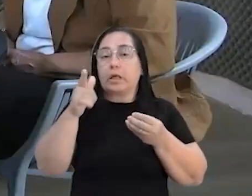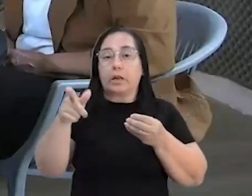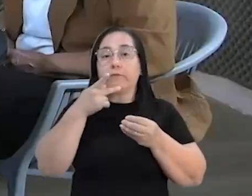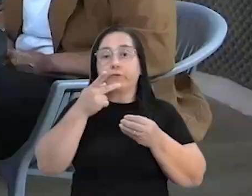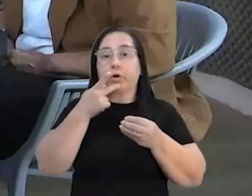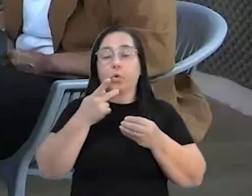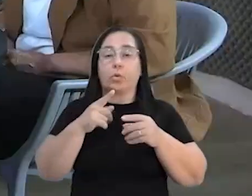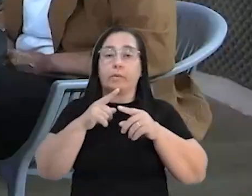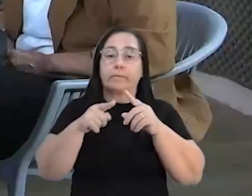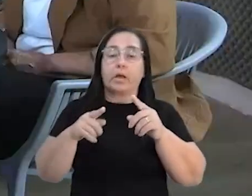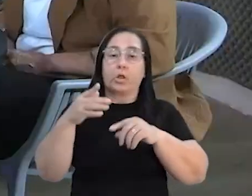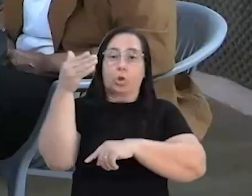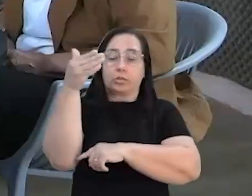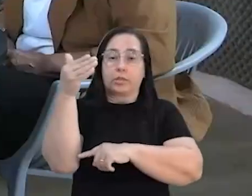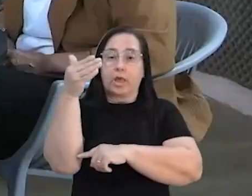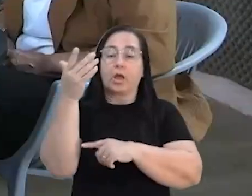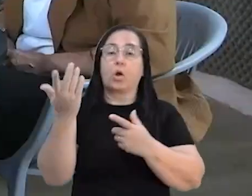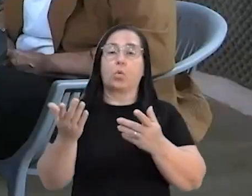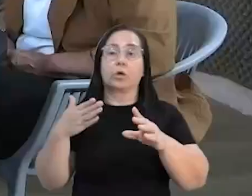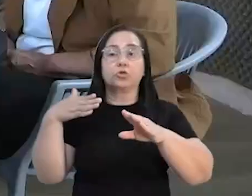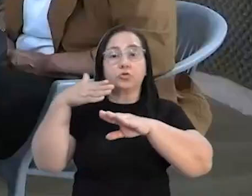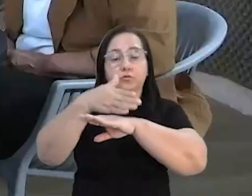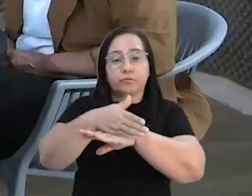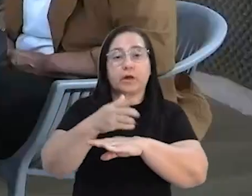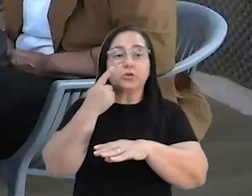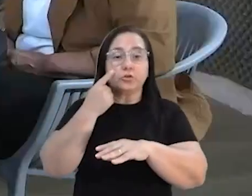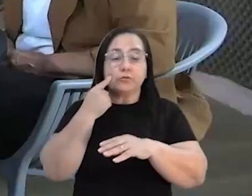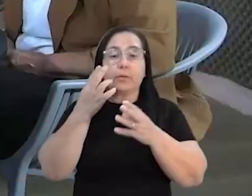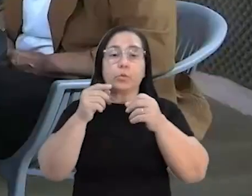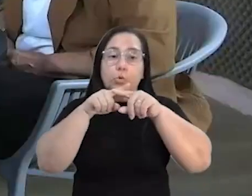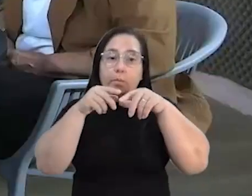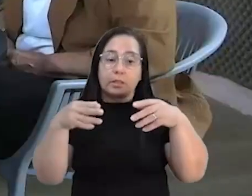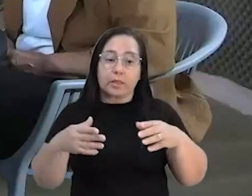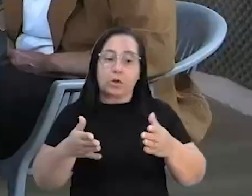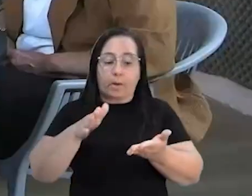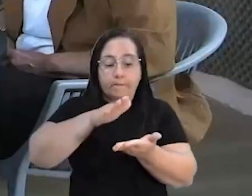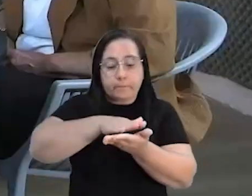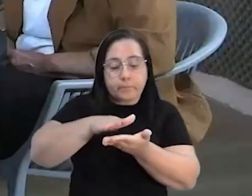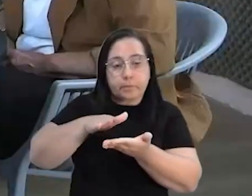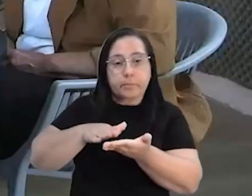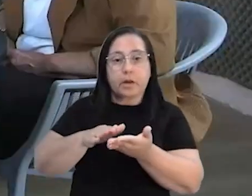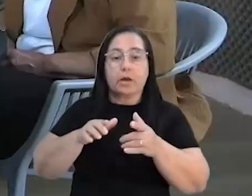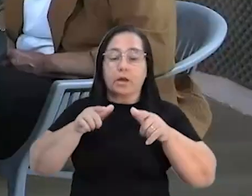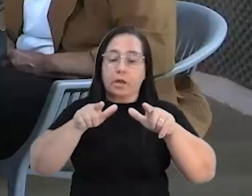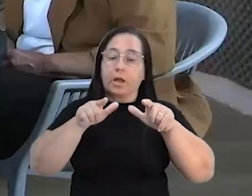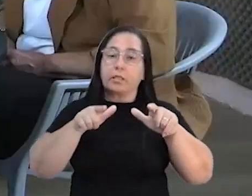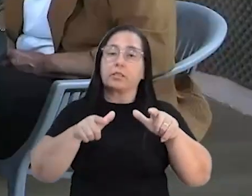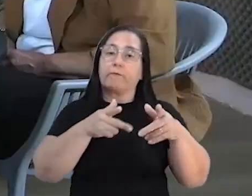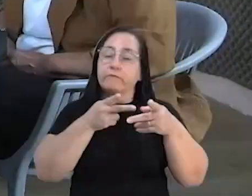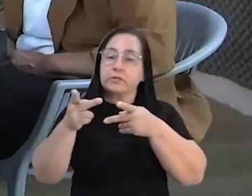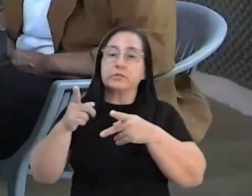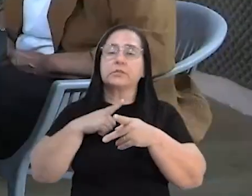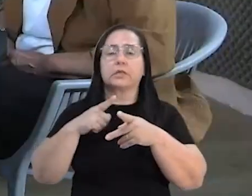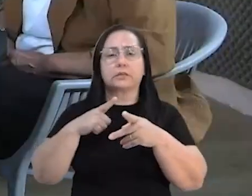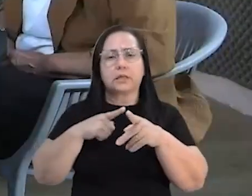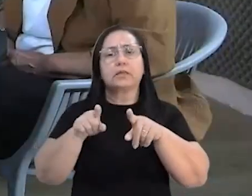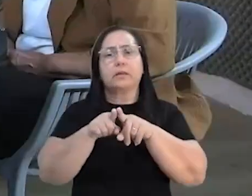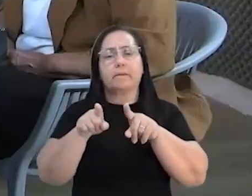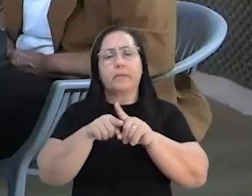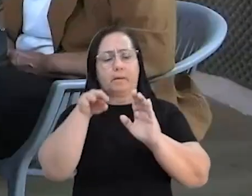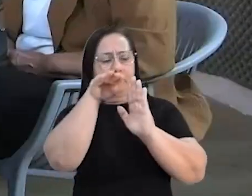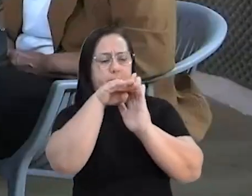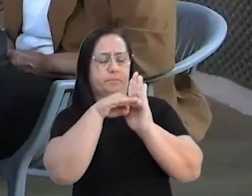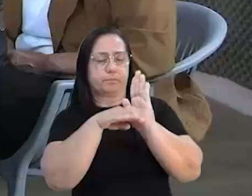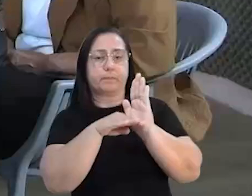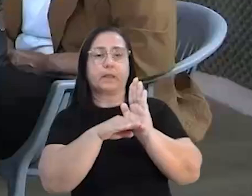né? No hotel, numa pousada, quando a gente vai, a gente vê muito material sendo colocado ali. Então, do lado tem um cardápio, tem um negocinho que pendura